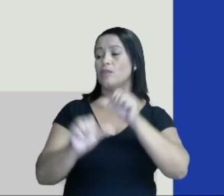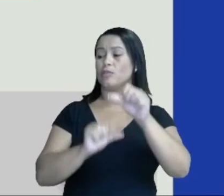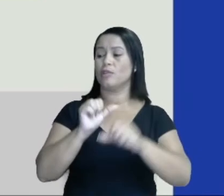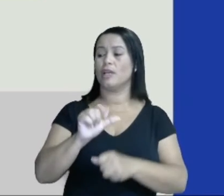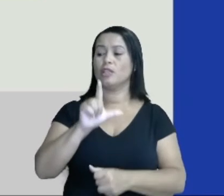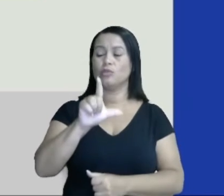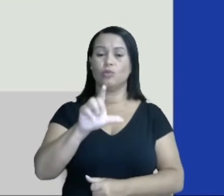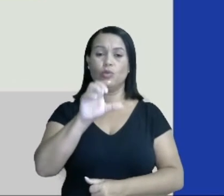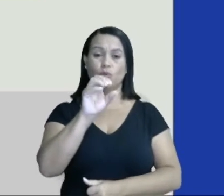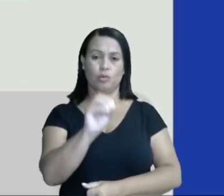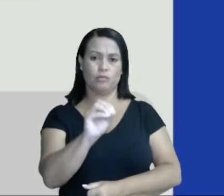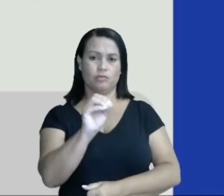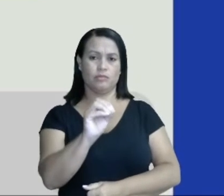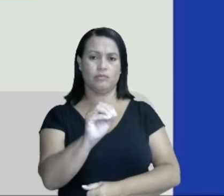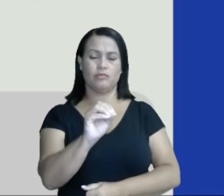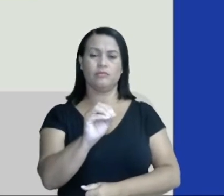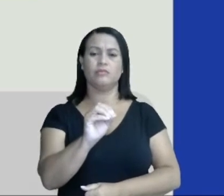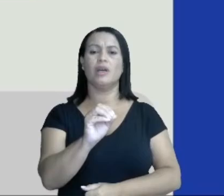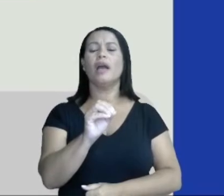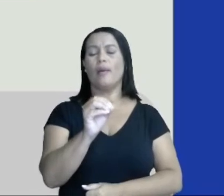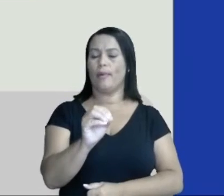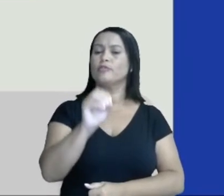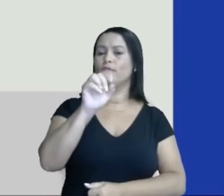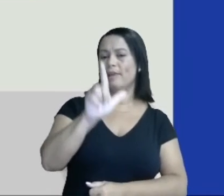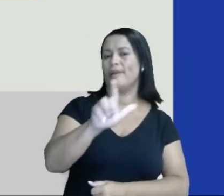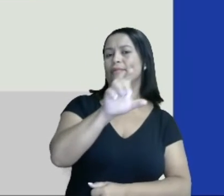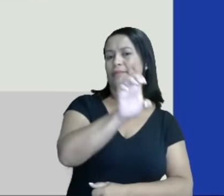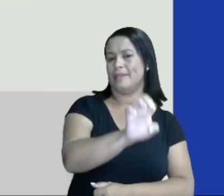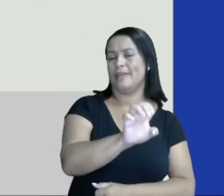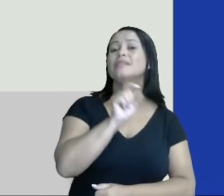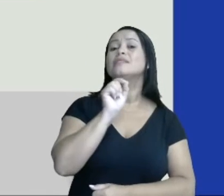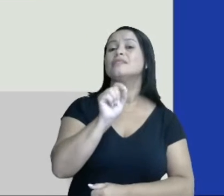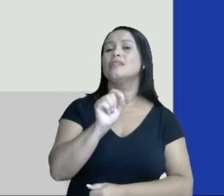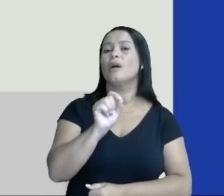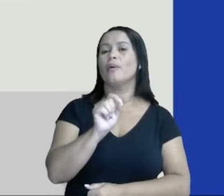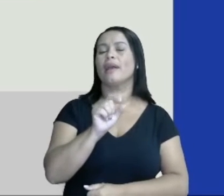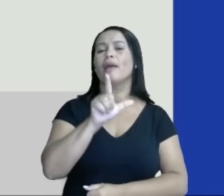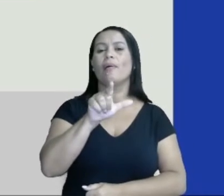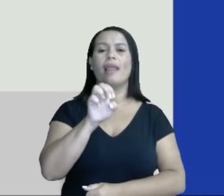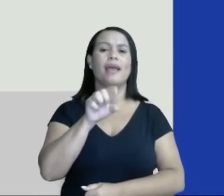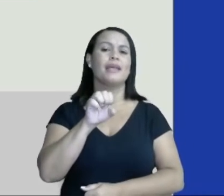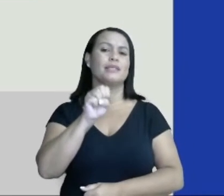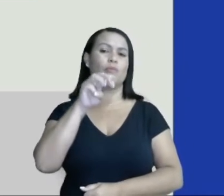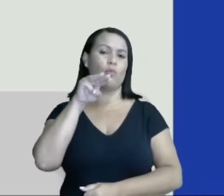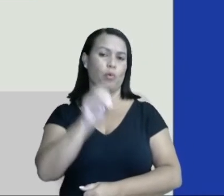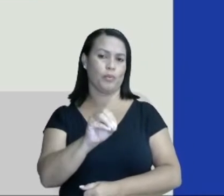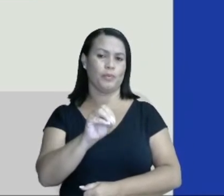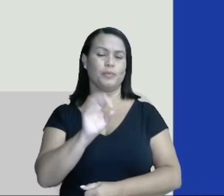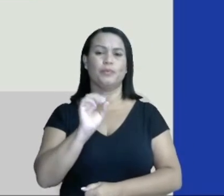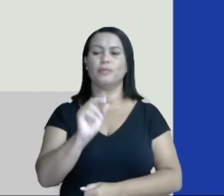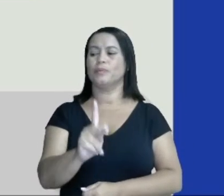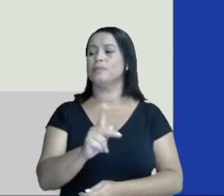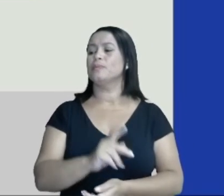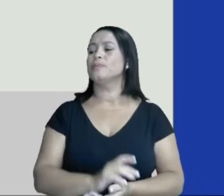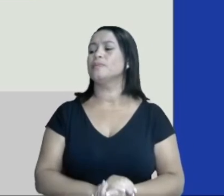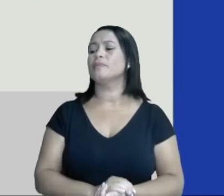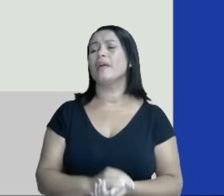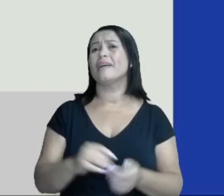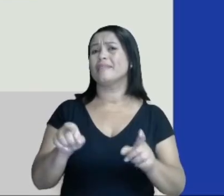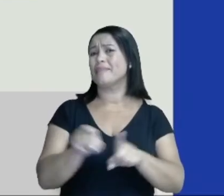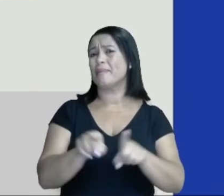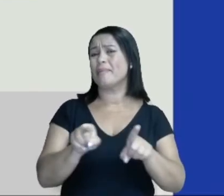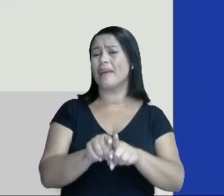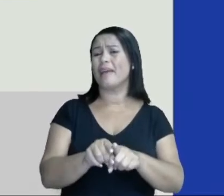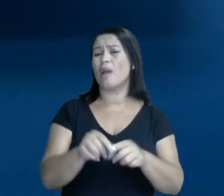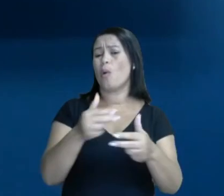que seria o correto, eu coloco o le. Isso é chamado de leísmo, tá bom? É uma